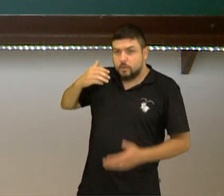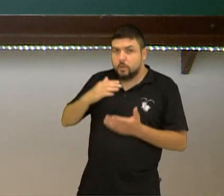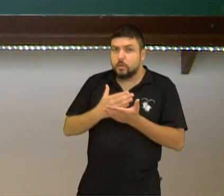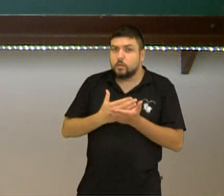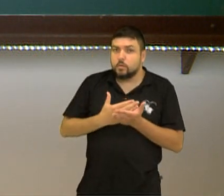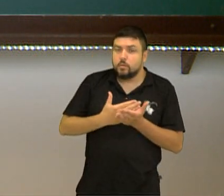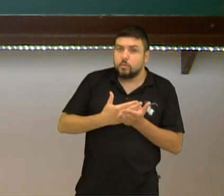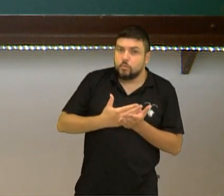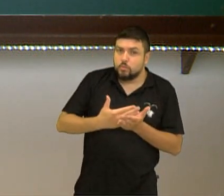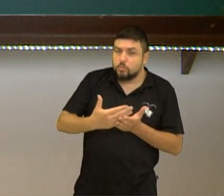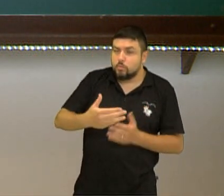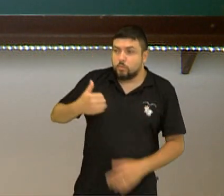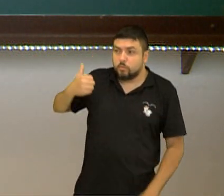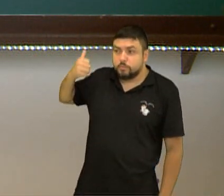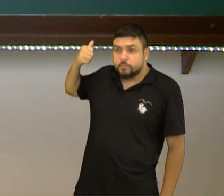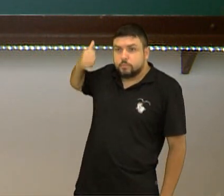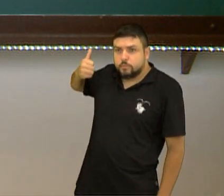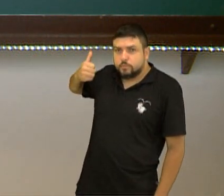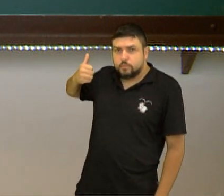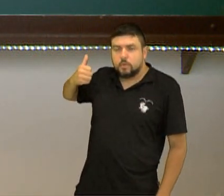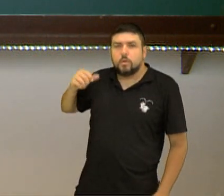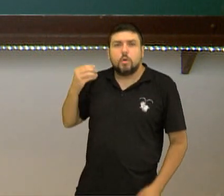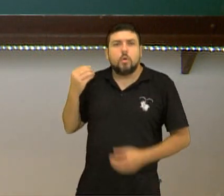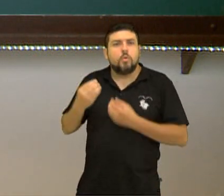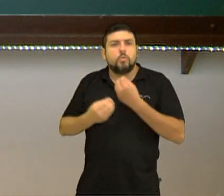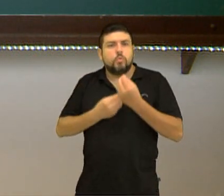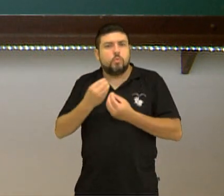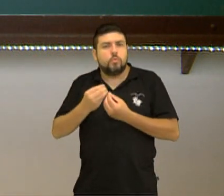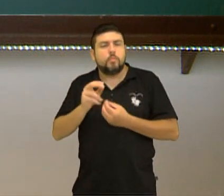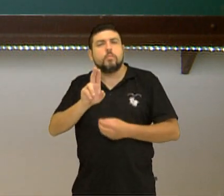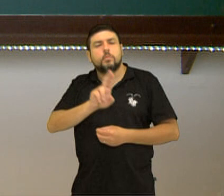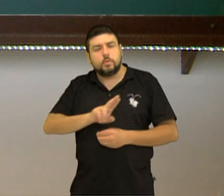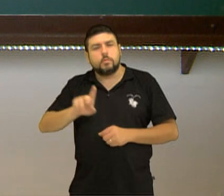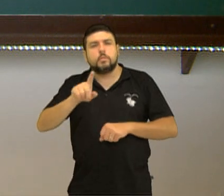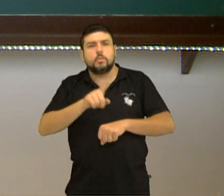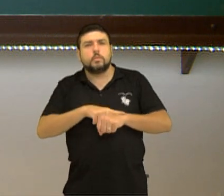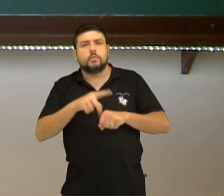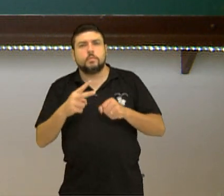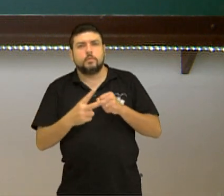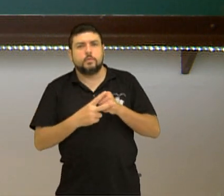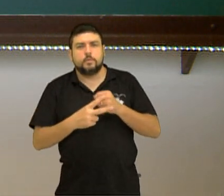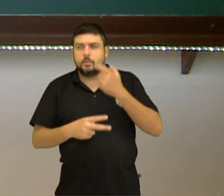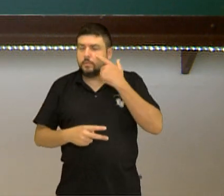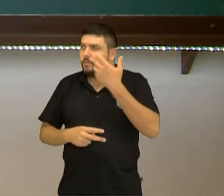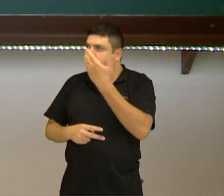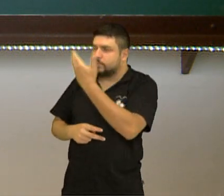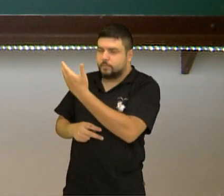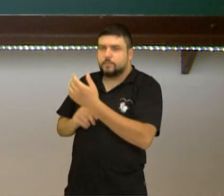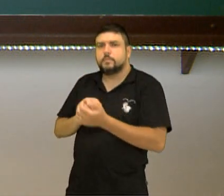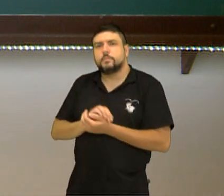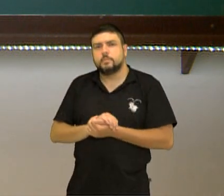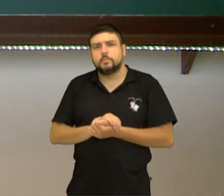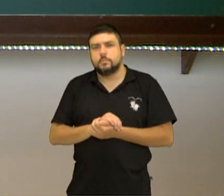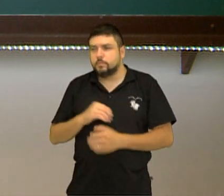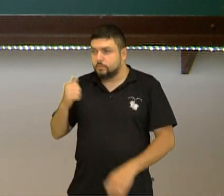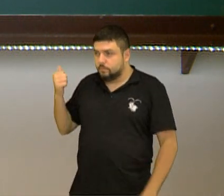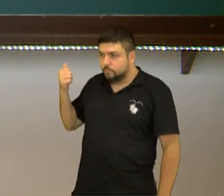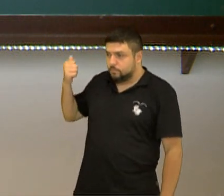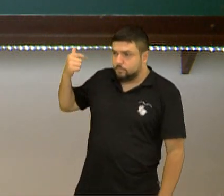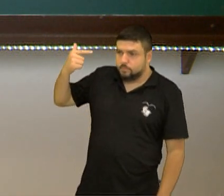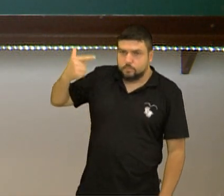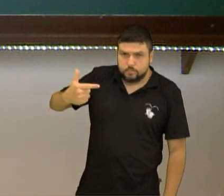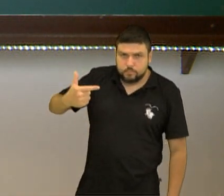primeiro, é justamente a ação que vem nesse tempo verbal aqui. A outra ação, no passado